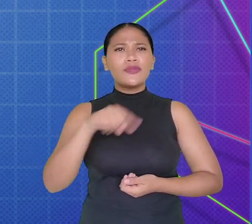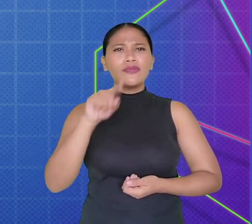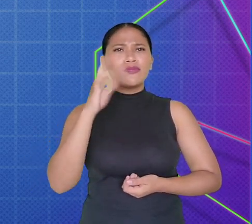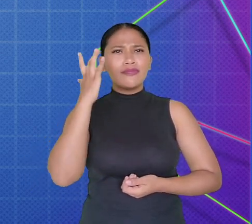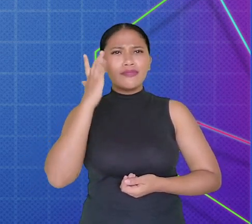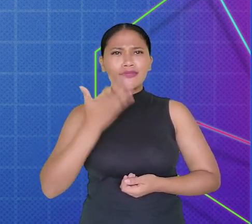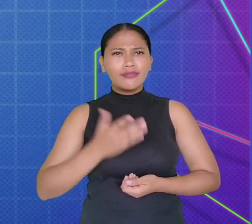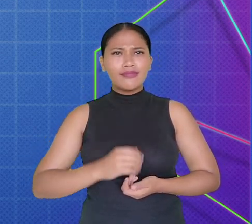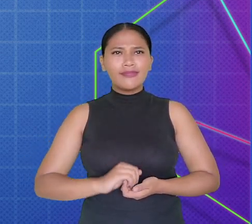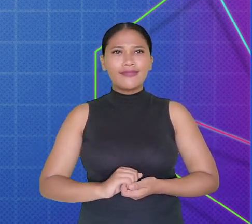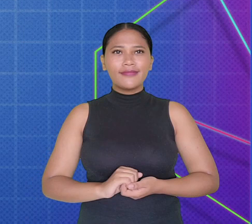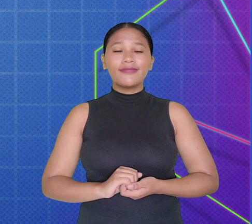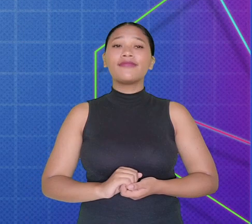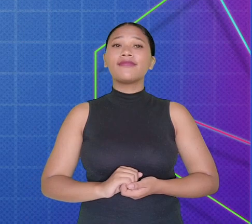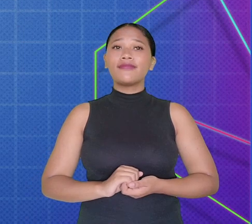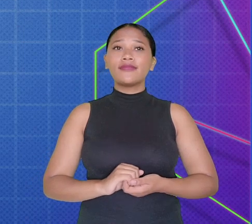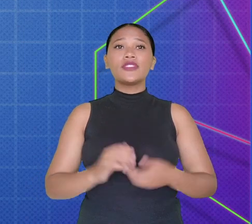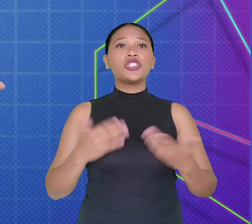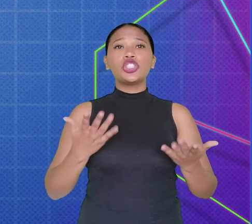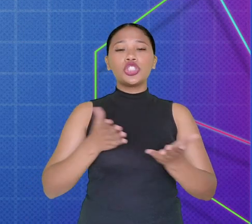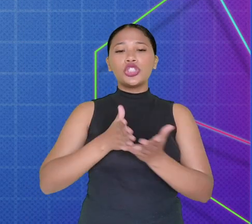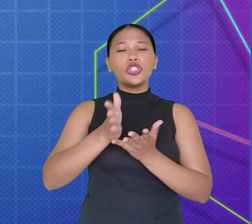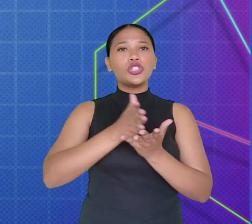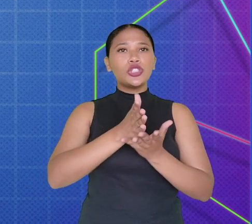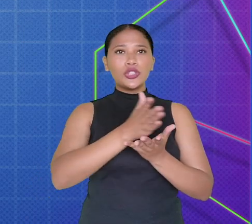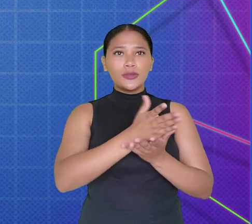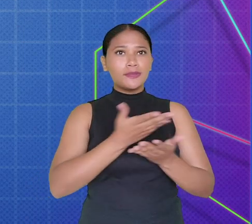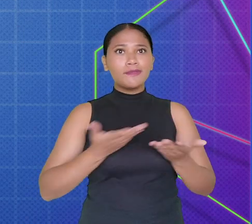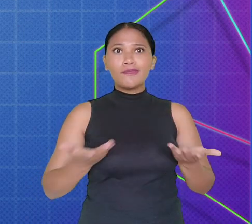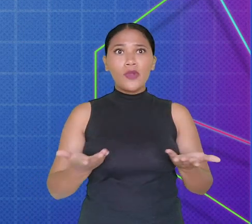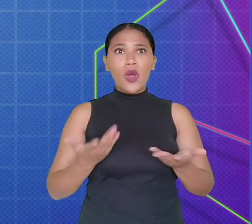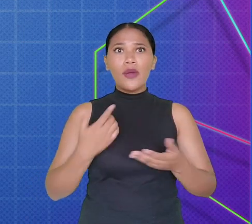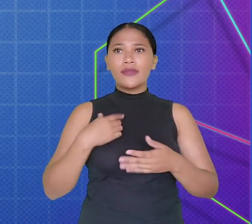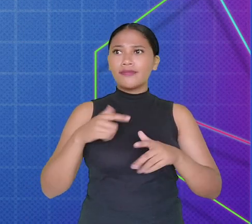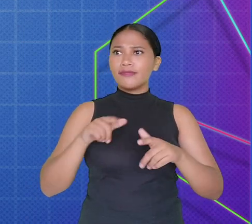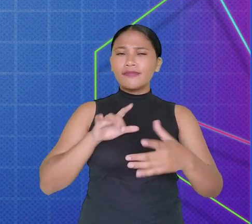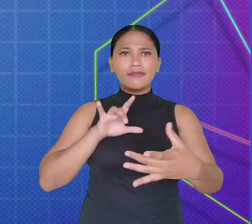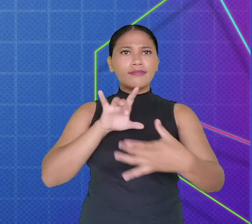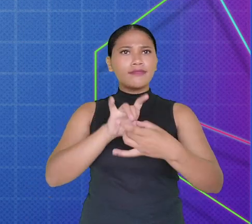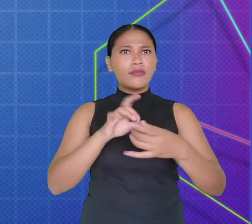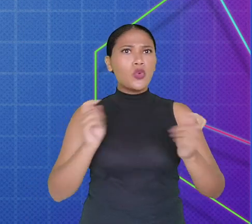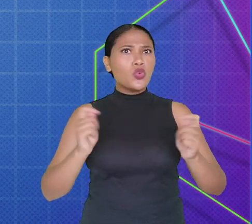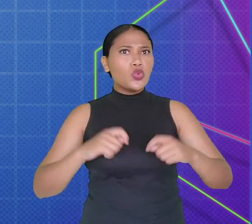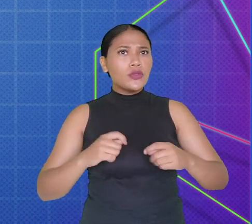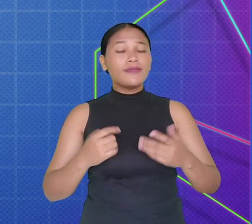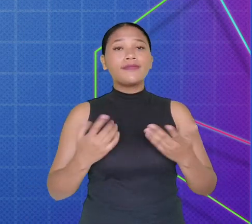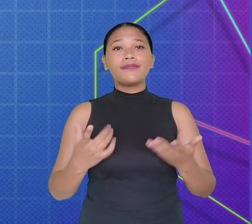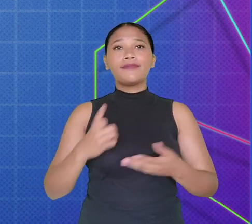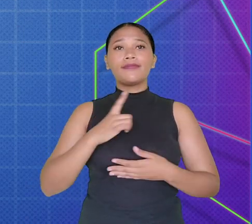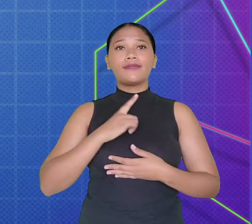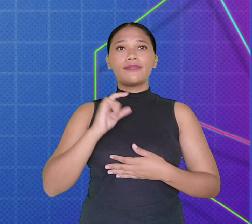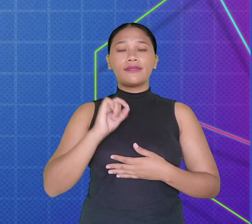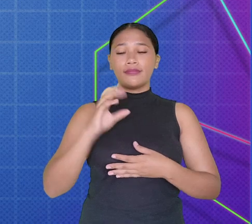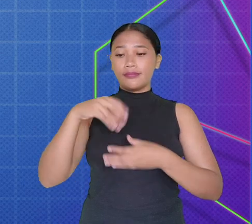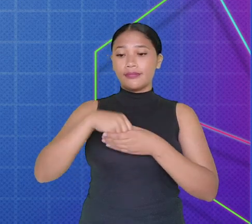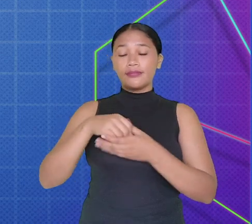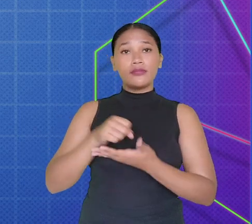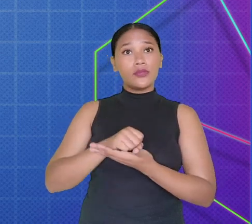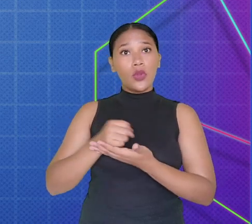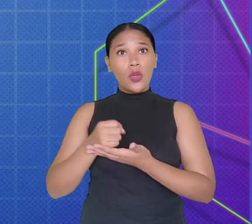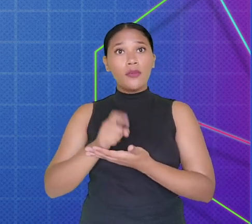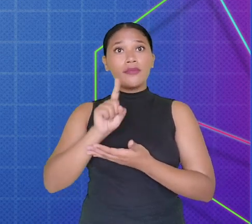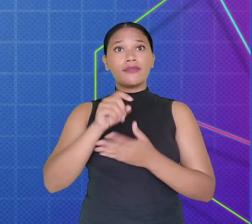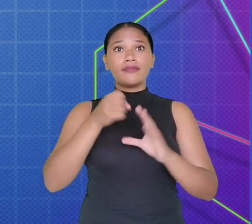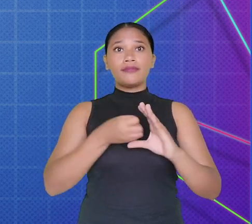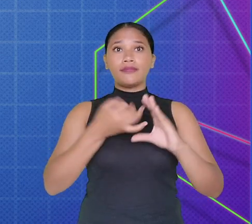diz, o que vocês acharam disso? Tipos de interações. Quais são os tipos de interação possível? As